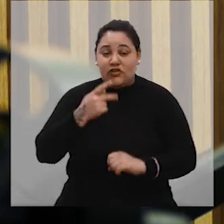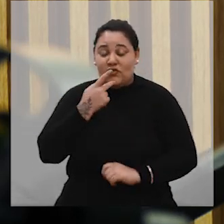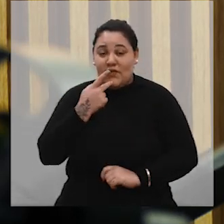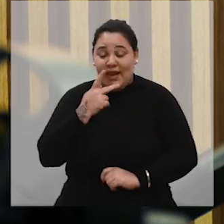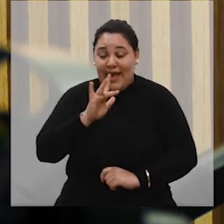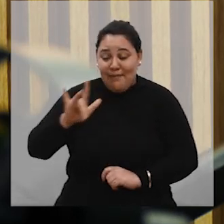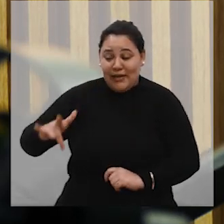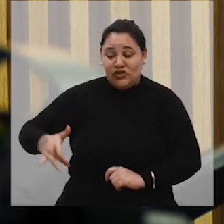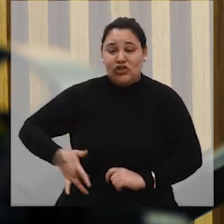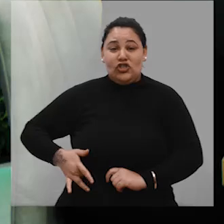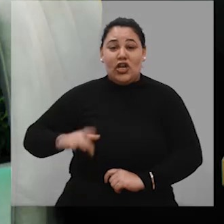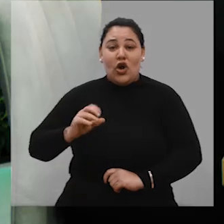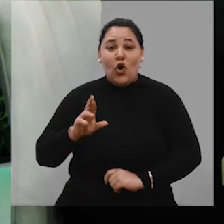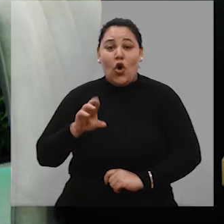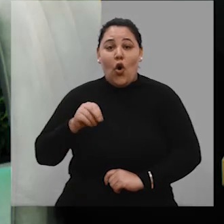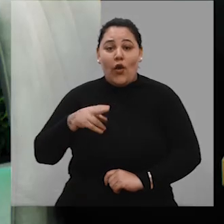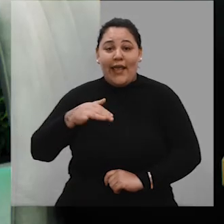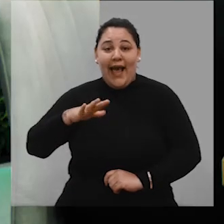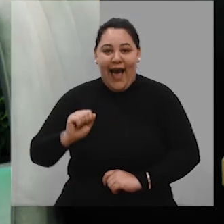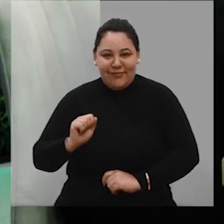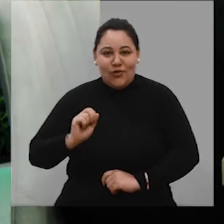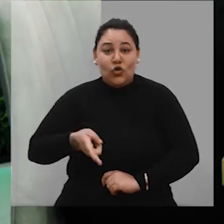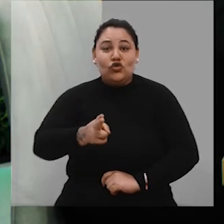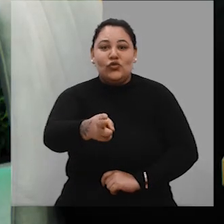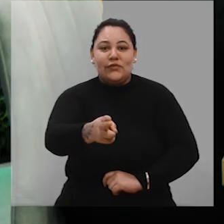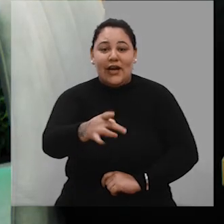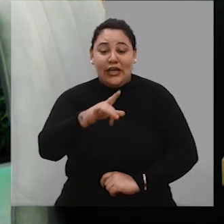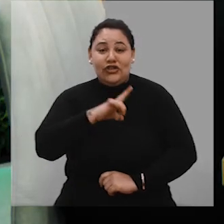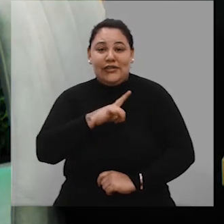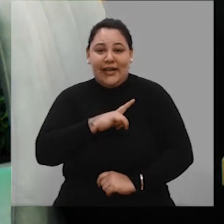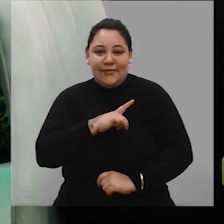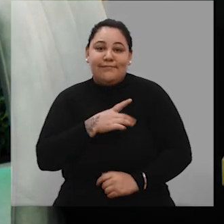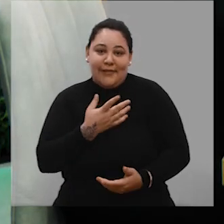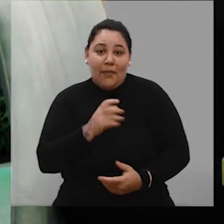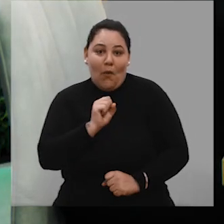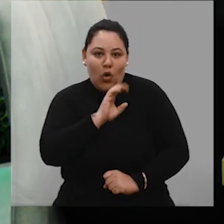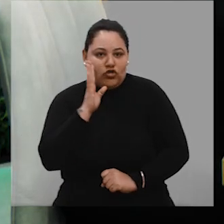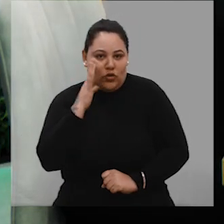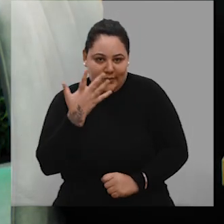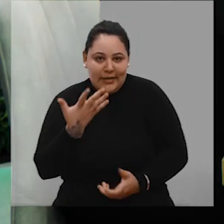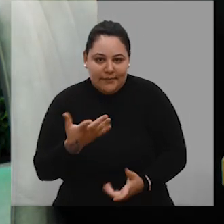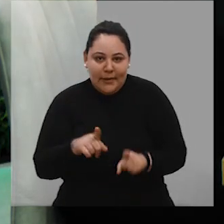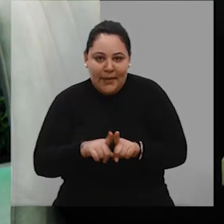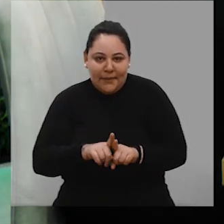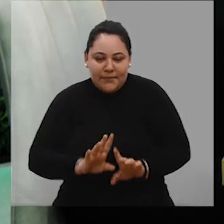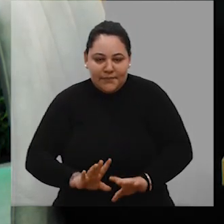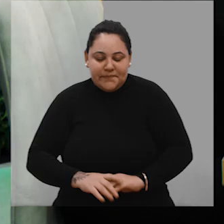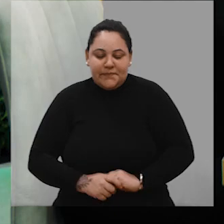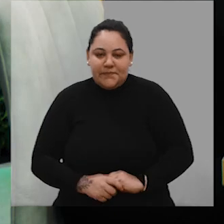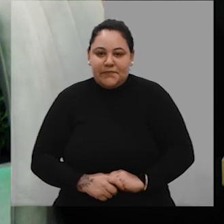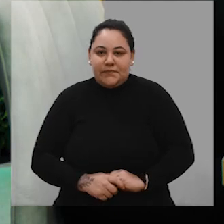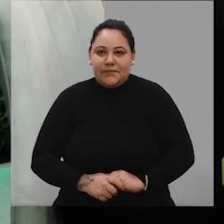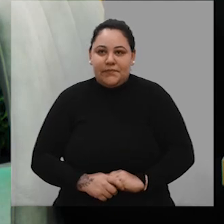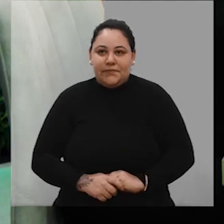hepatite crônica. Ou seja, a gente tem essa possibilidade. Tem essa possibilidade.